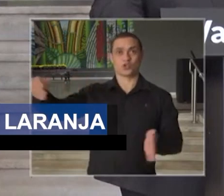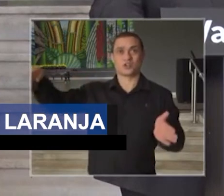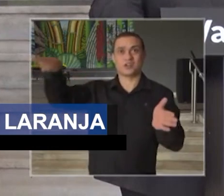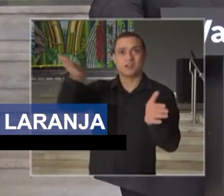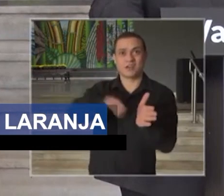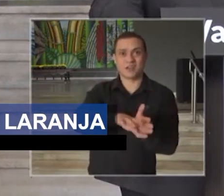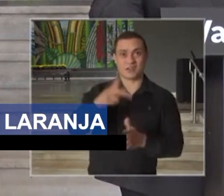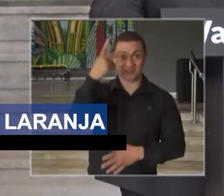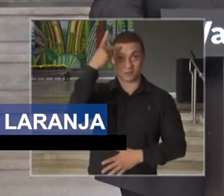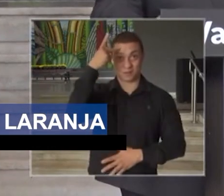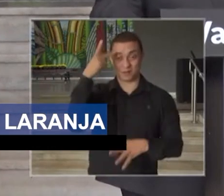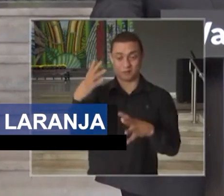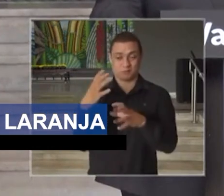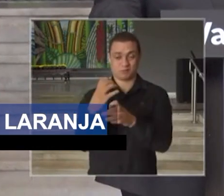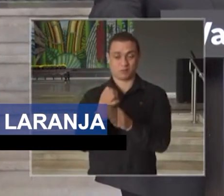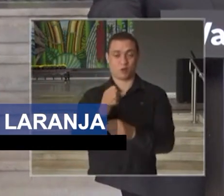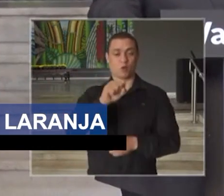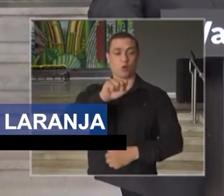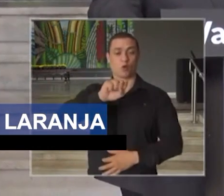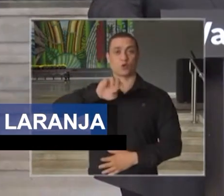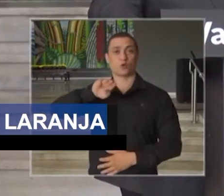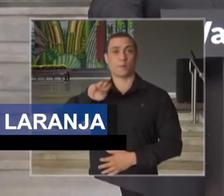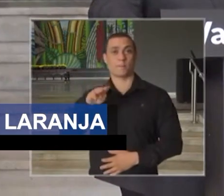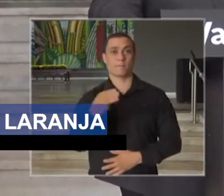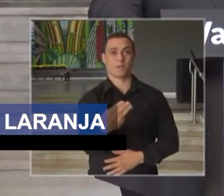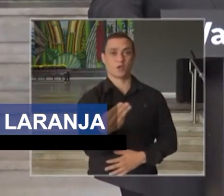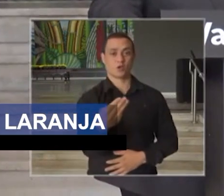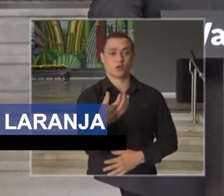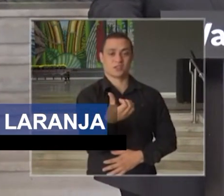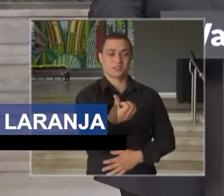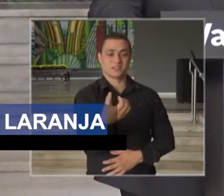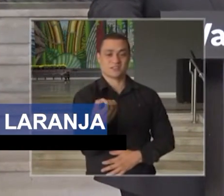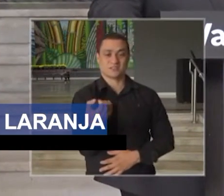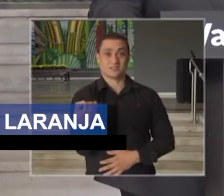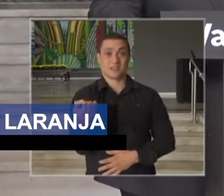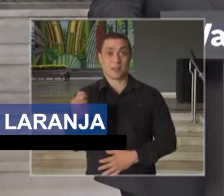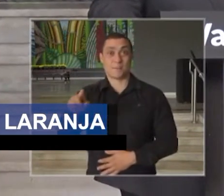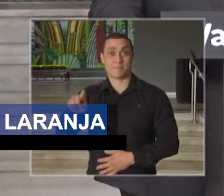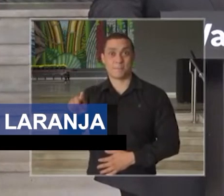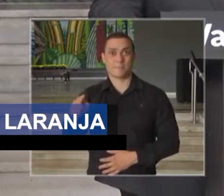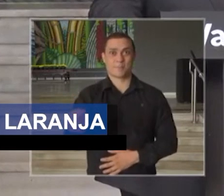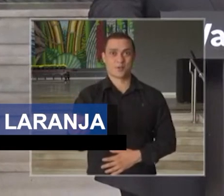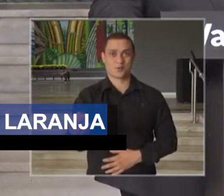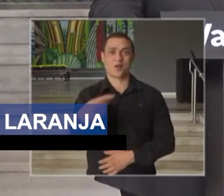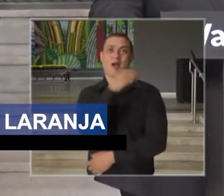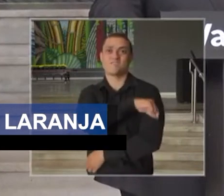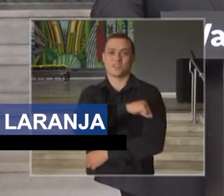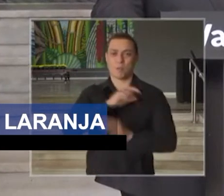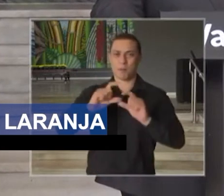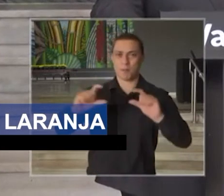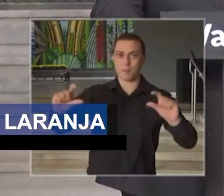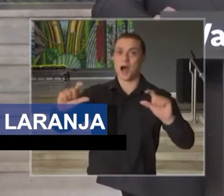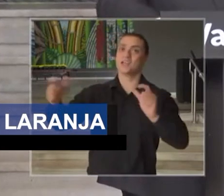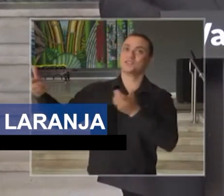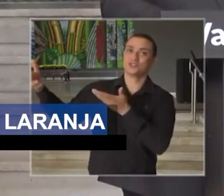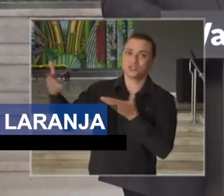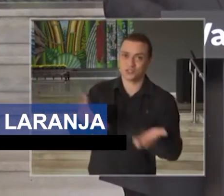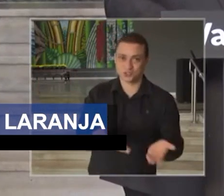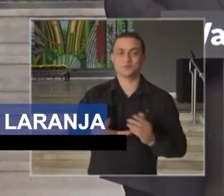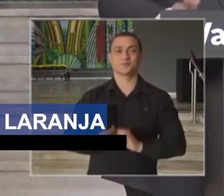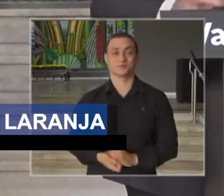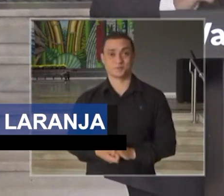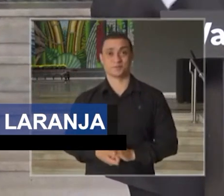Paulo mais oito milhões e seiscentos mil doses da vacina do Butantã